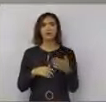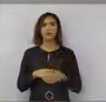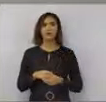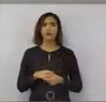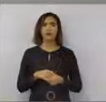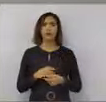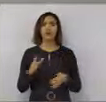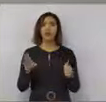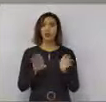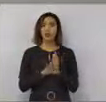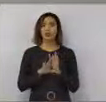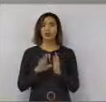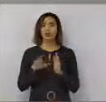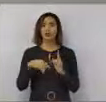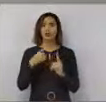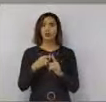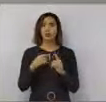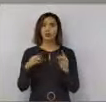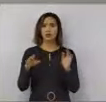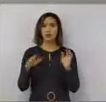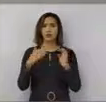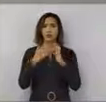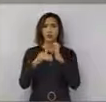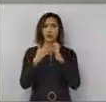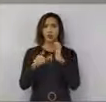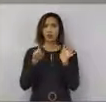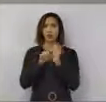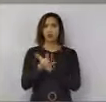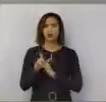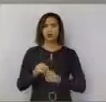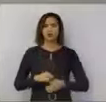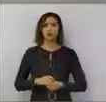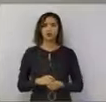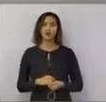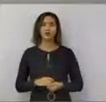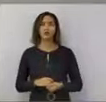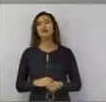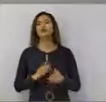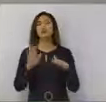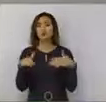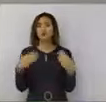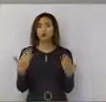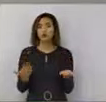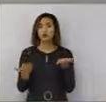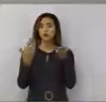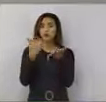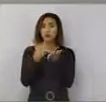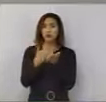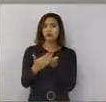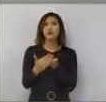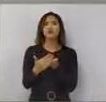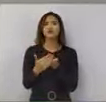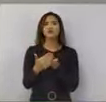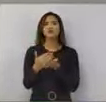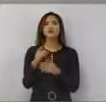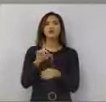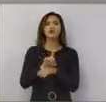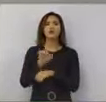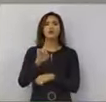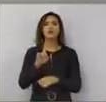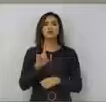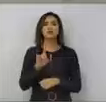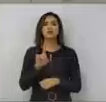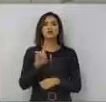chegou mais uma pergunta por e-mail, então eu tenho seis perguntas por e-mail. Ok? Então eu vou começar aqui com o Dr. De Angelis. Dr.